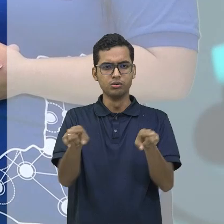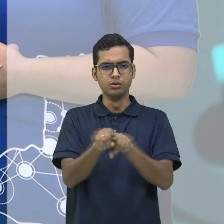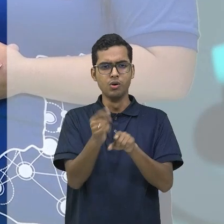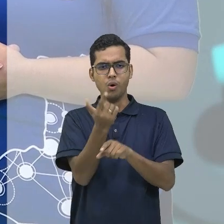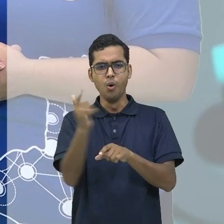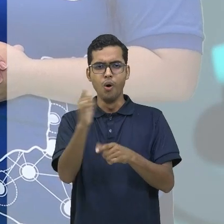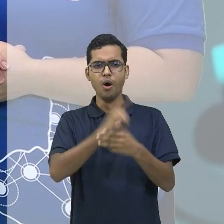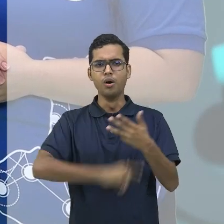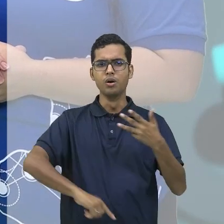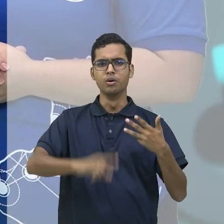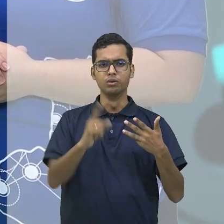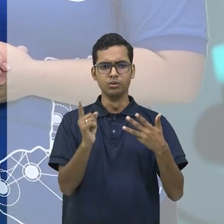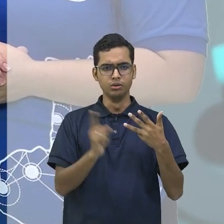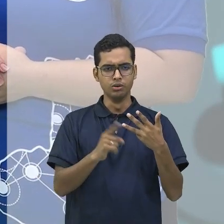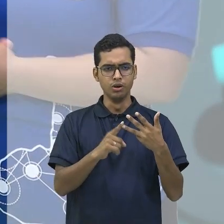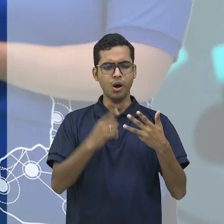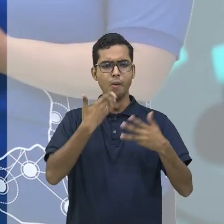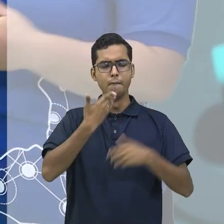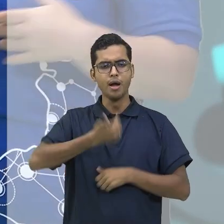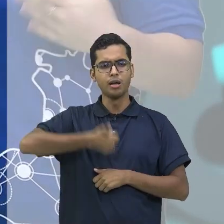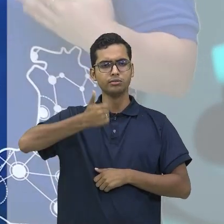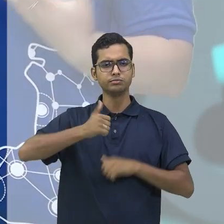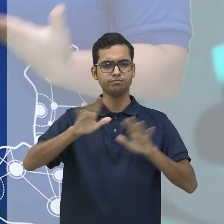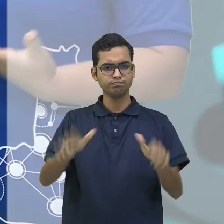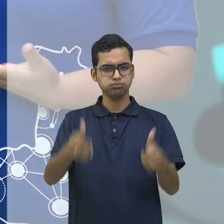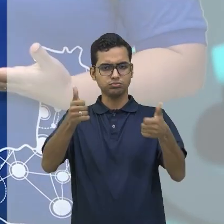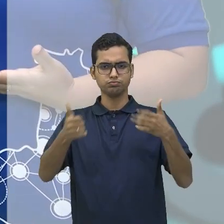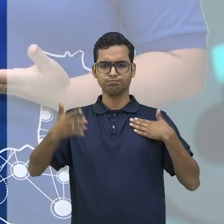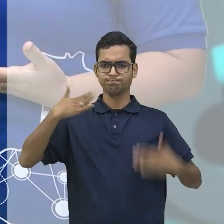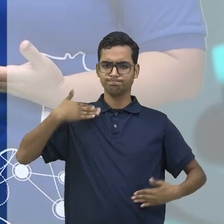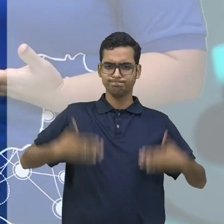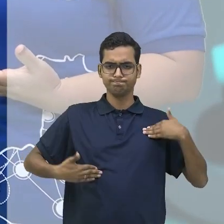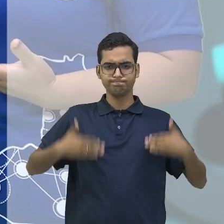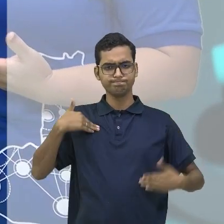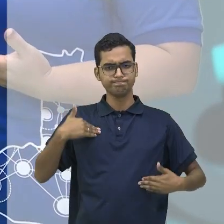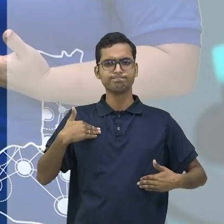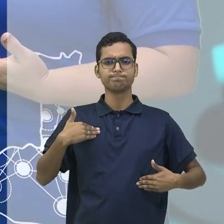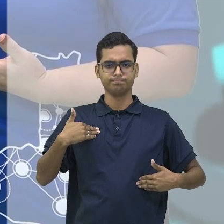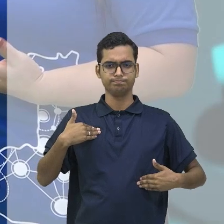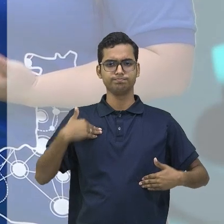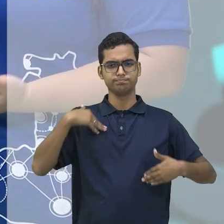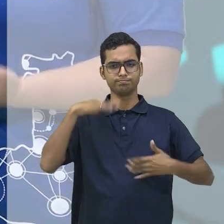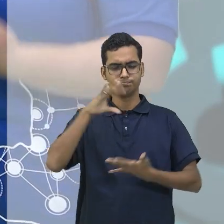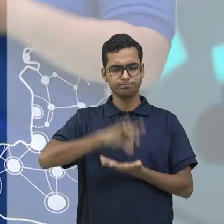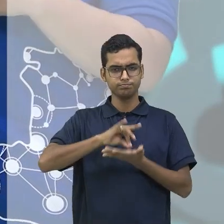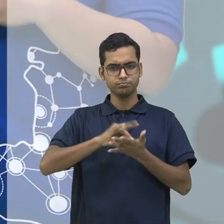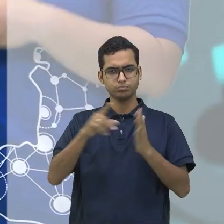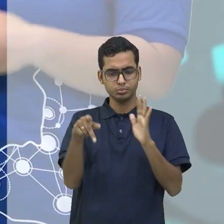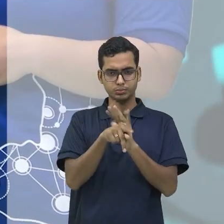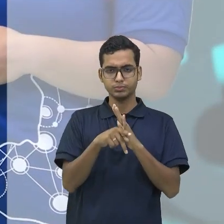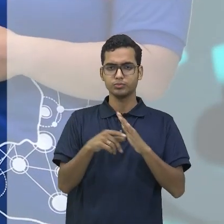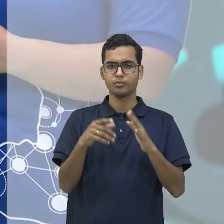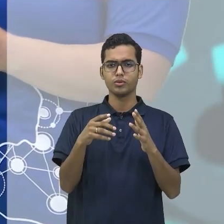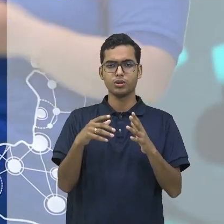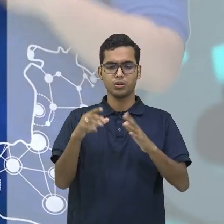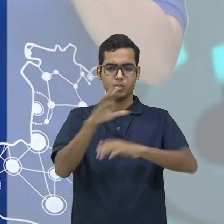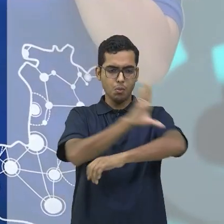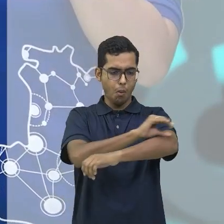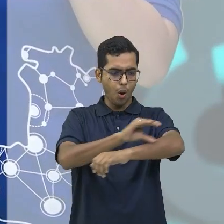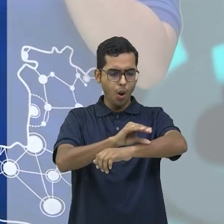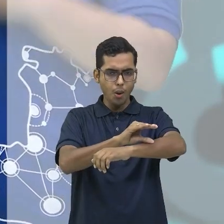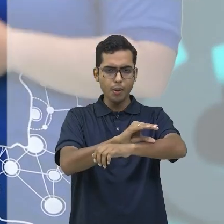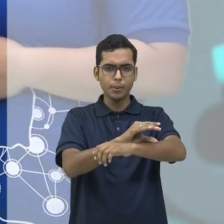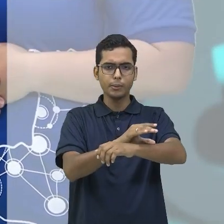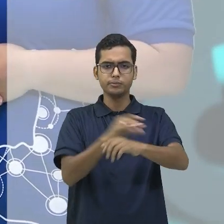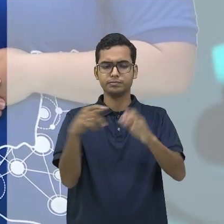da composição corporal, ou seja, a forma do nosso corpo. Com a musculação a gente perde peso e